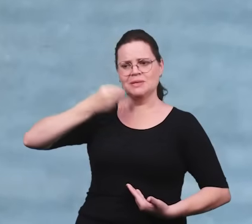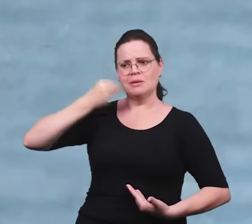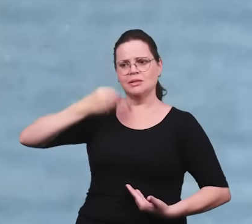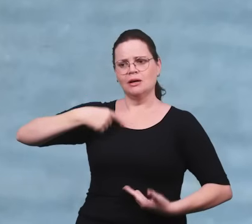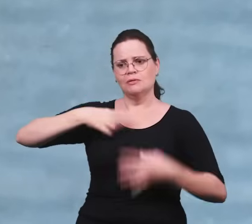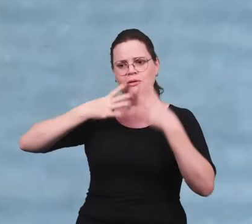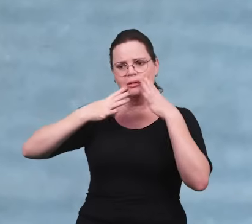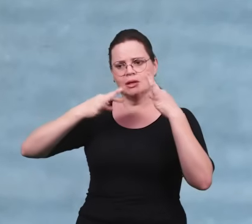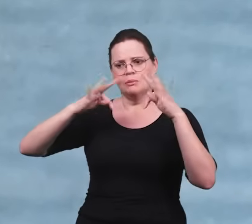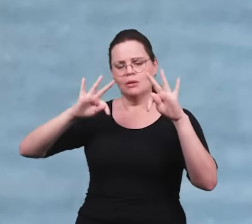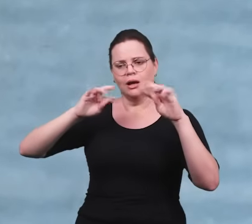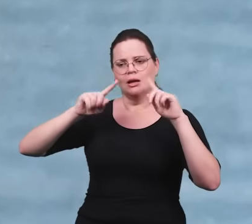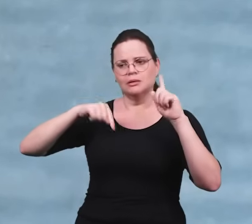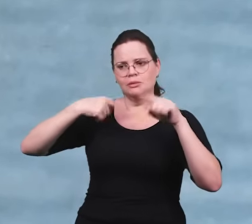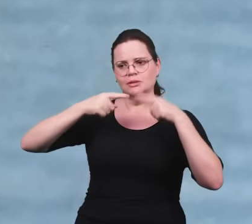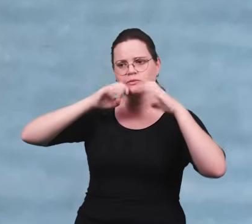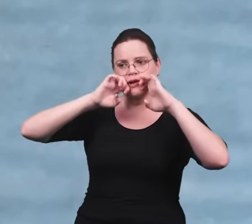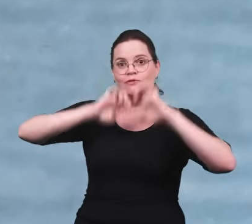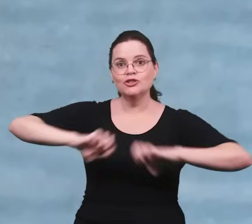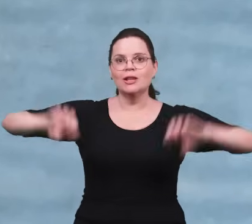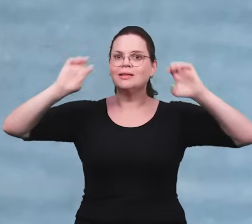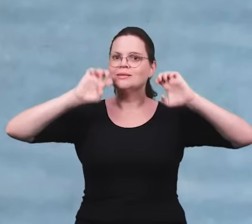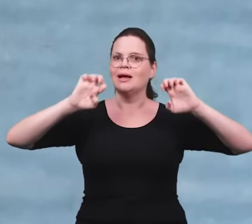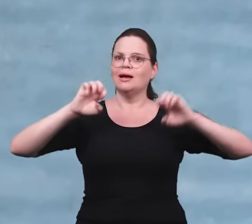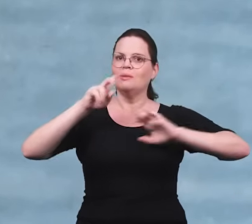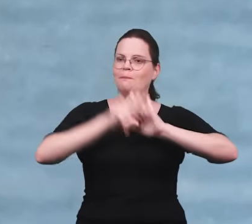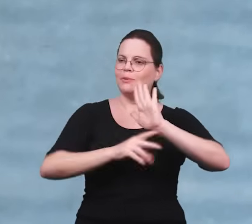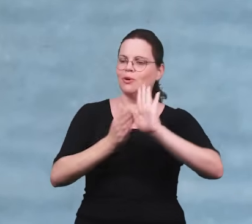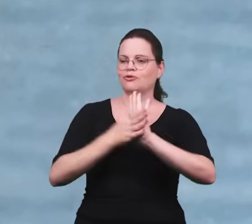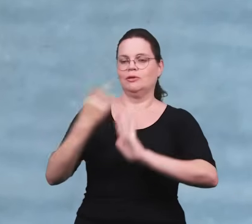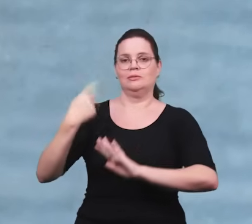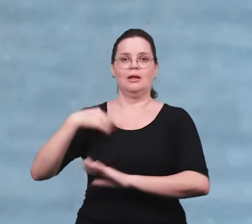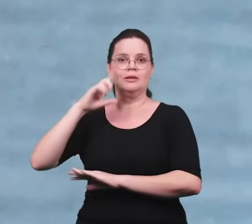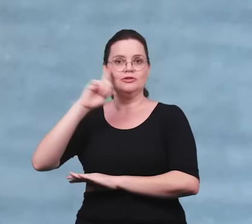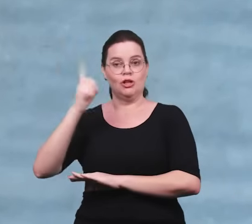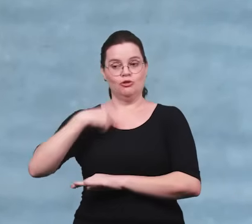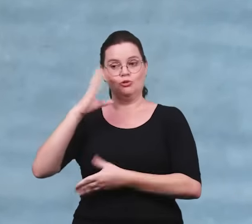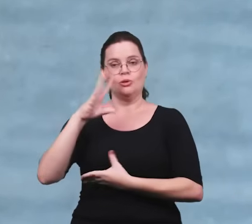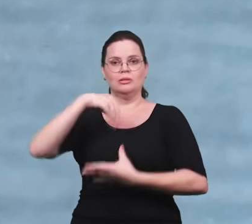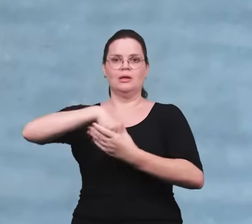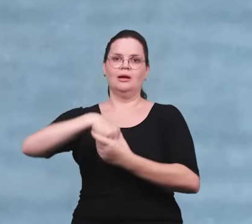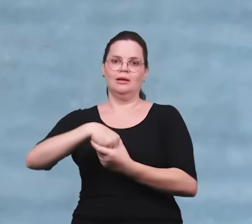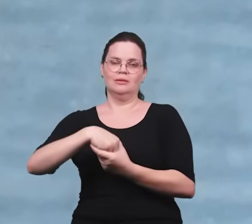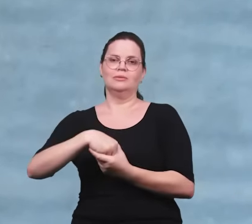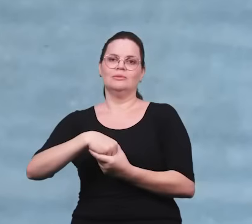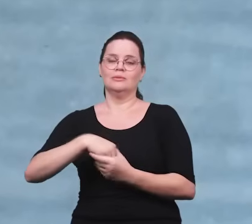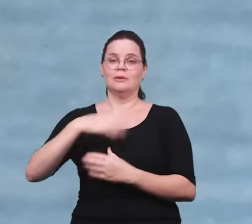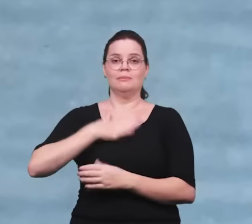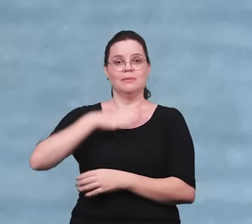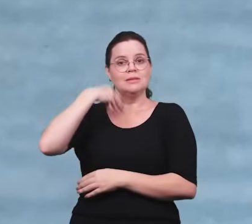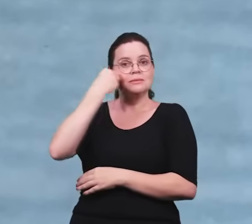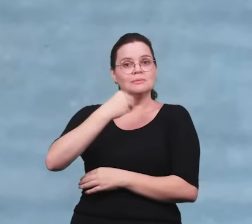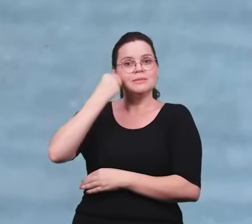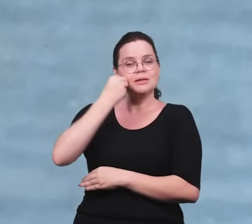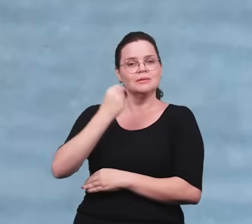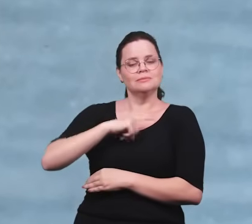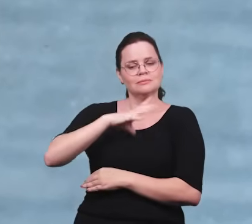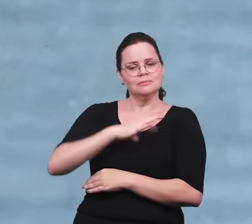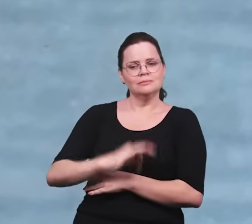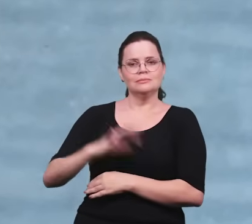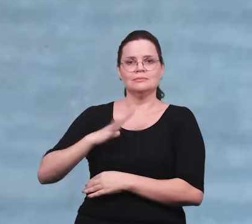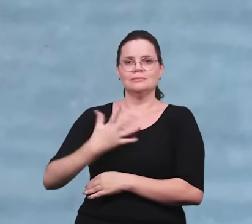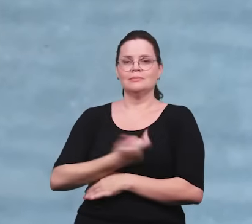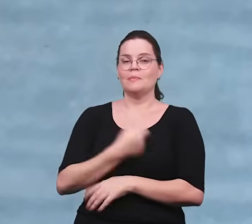passa a fazer parte do projeto de Deus. Você passa a ter a experiência, a certeza da salvação na medida em